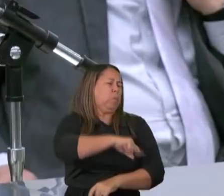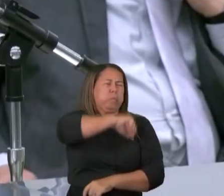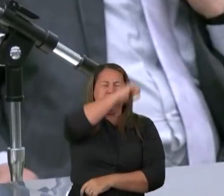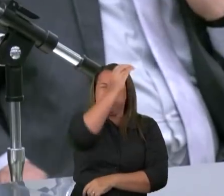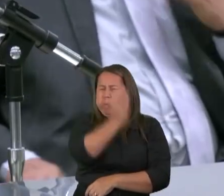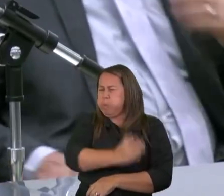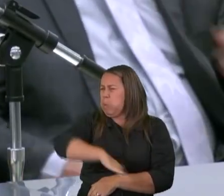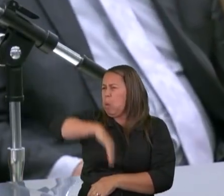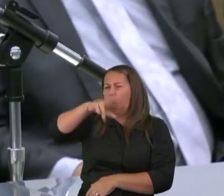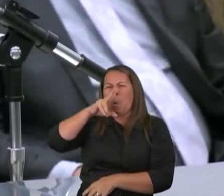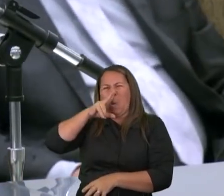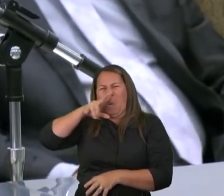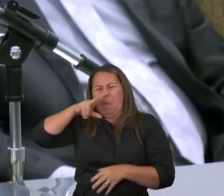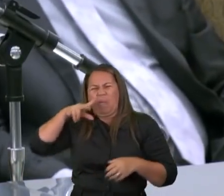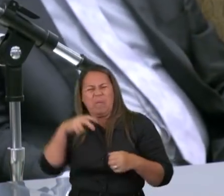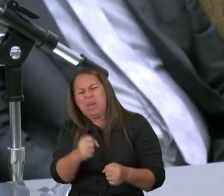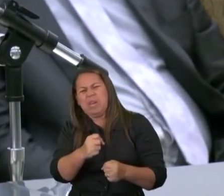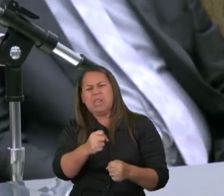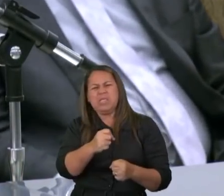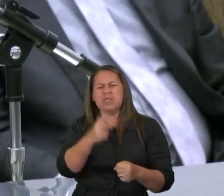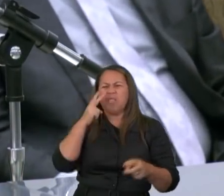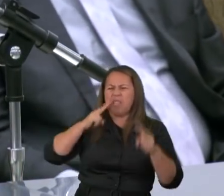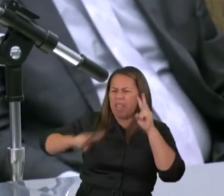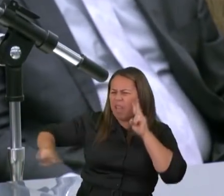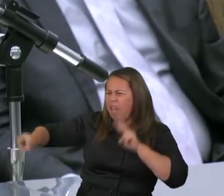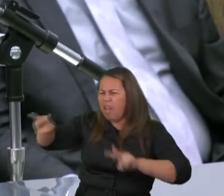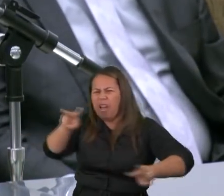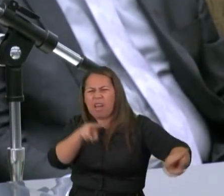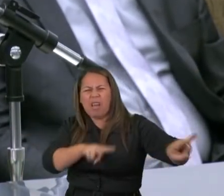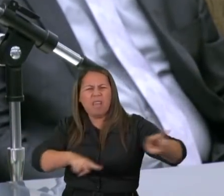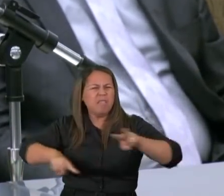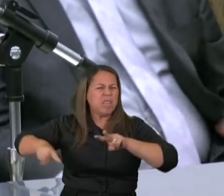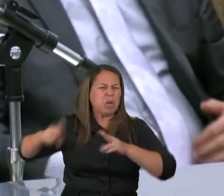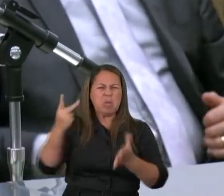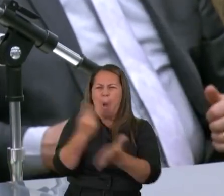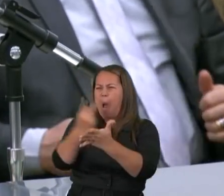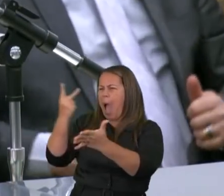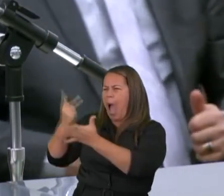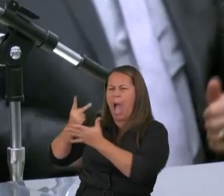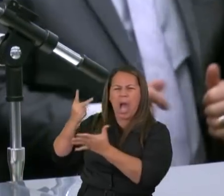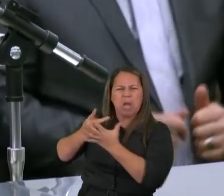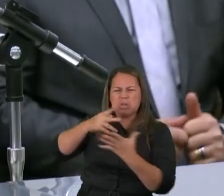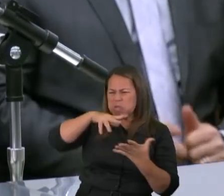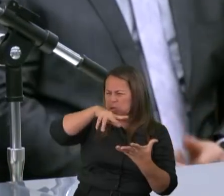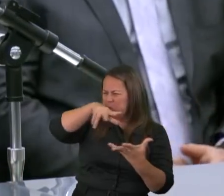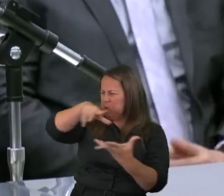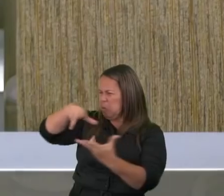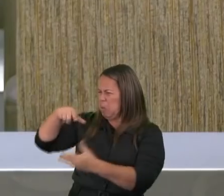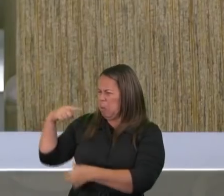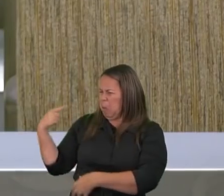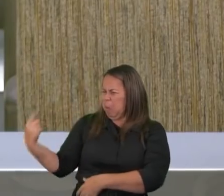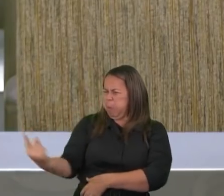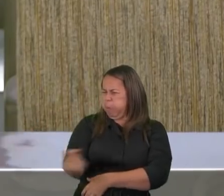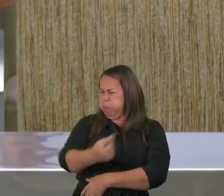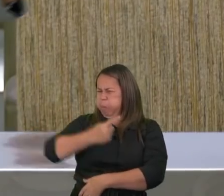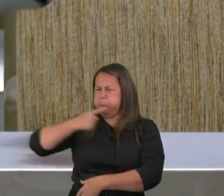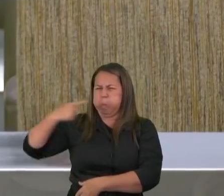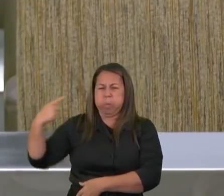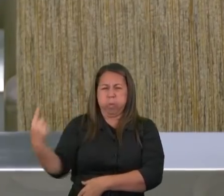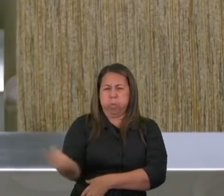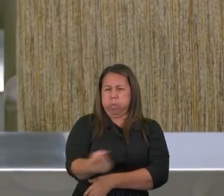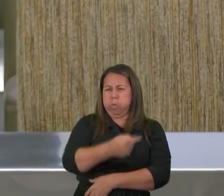ondas do mar, a gente vê aí nas imagens, quando tem tsunami em alguma parte do mundo, as águas arrastam